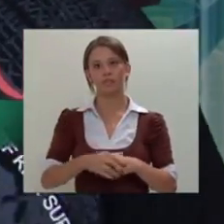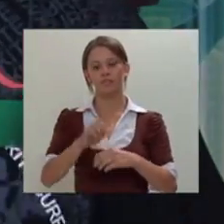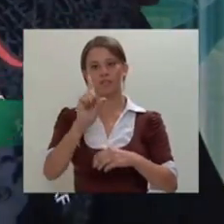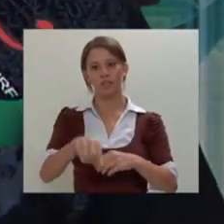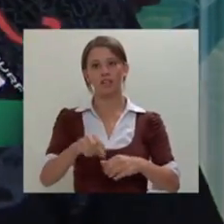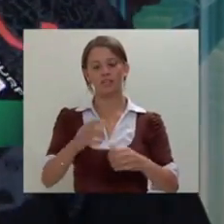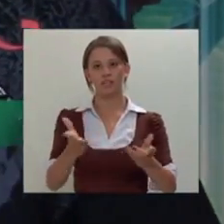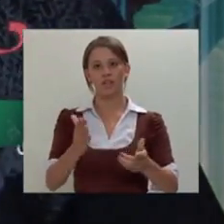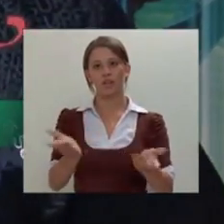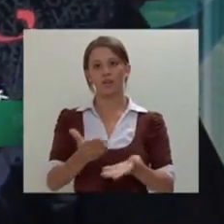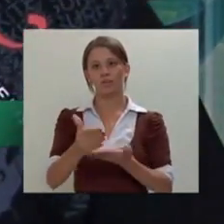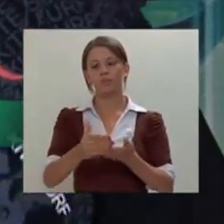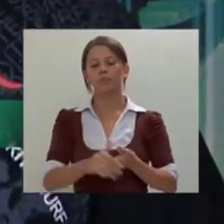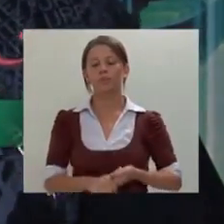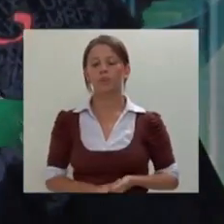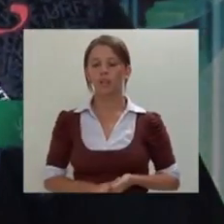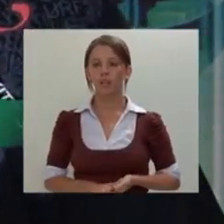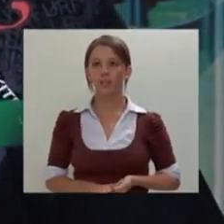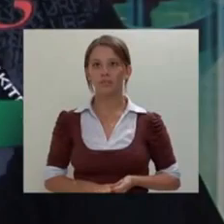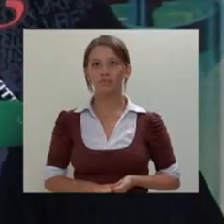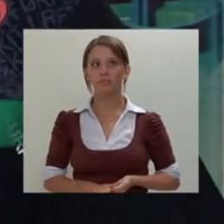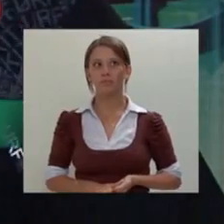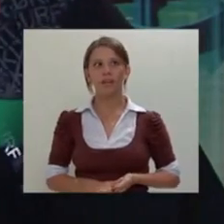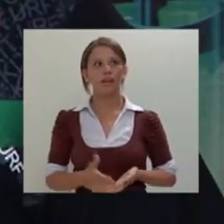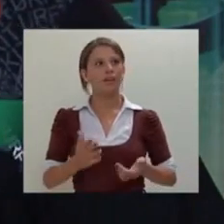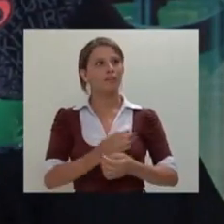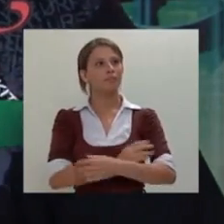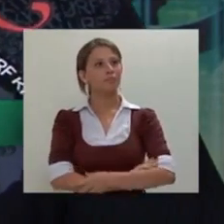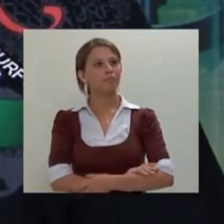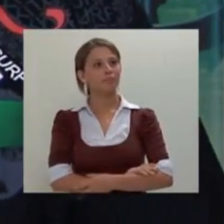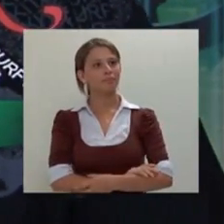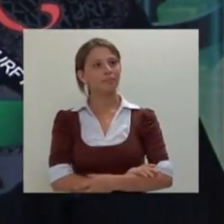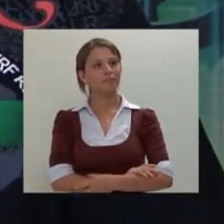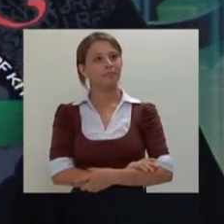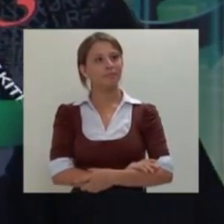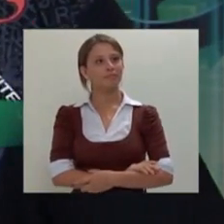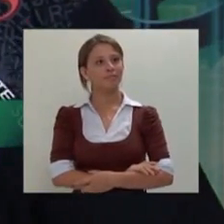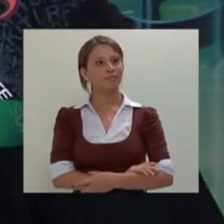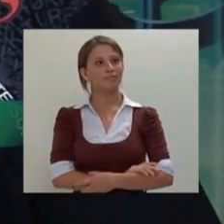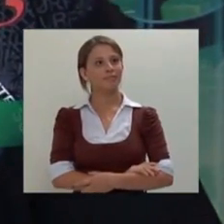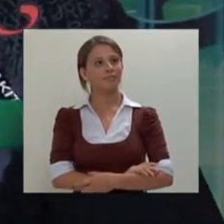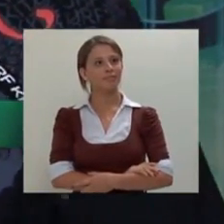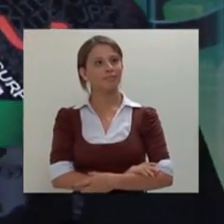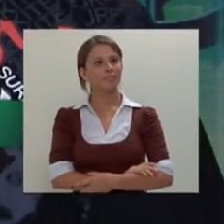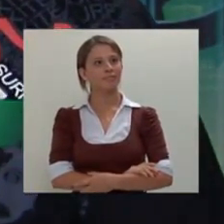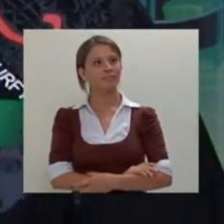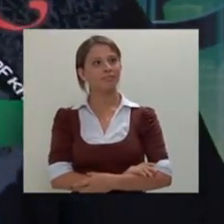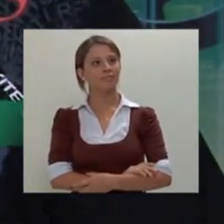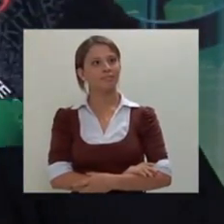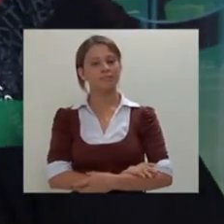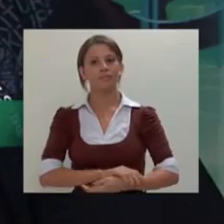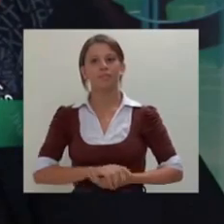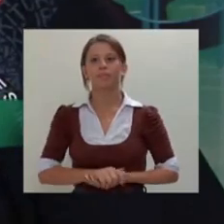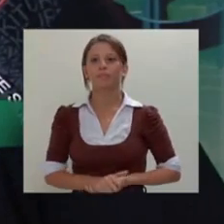contato@esportecampeão.com.br. Atenção, povo de Traipu, não perca amanhã, dia 28, a segunda cavalgada da Fazenda Boa Sorte.